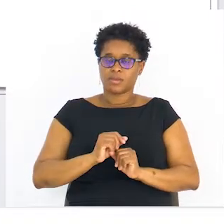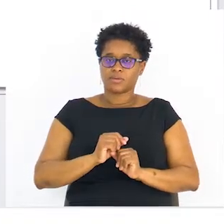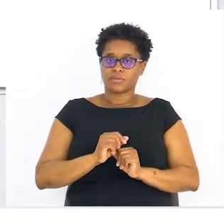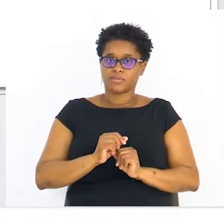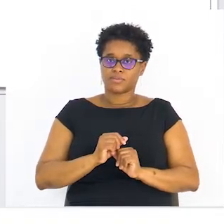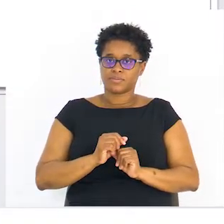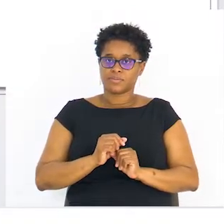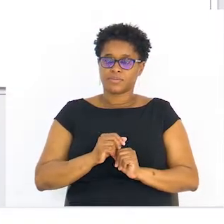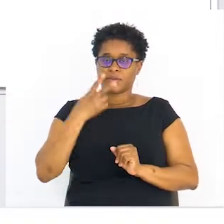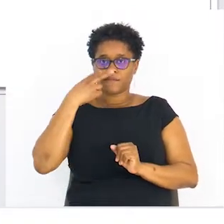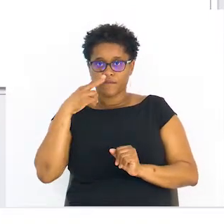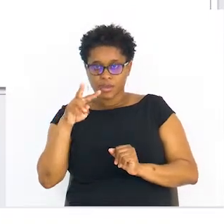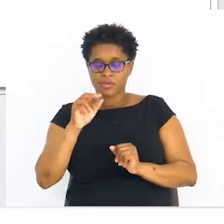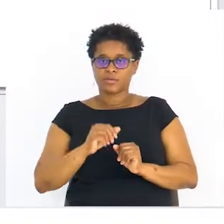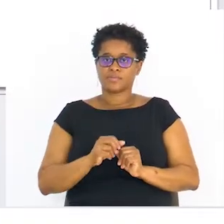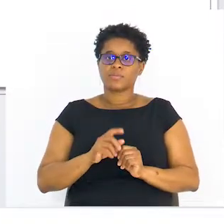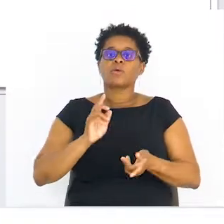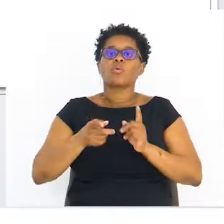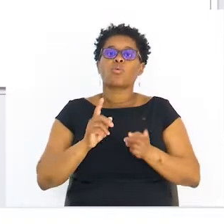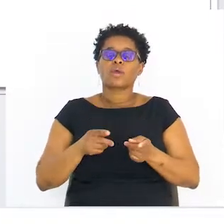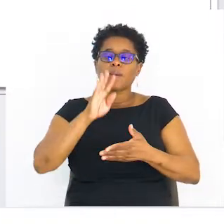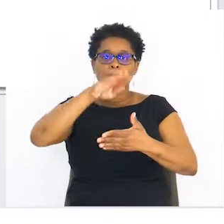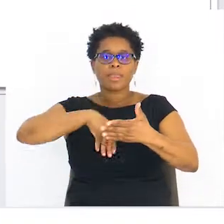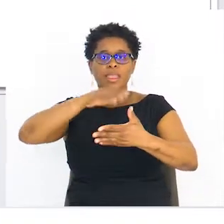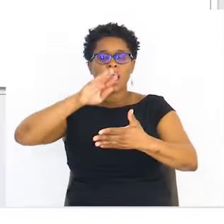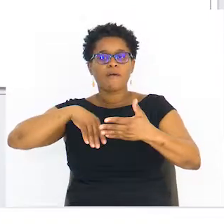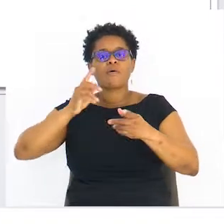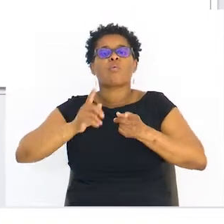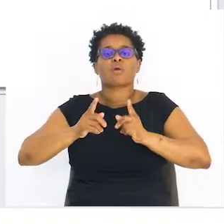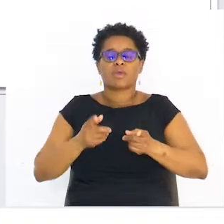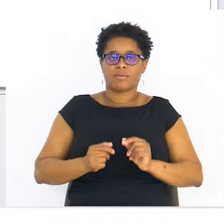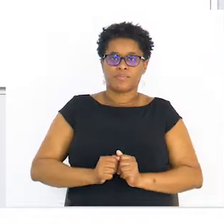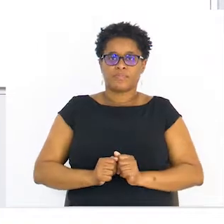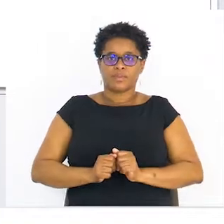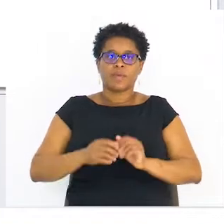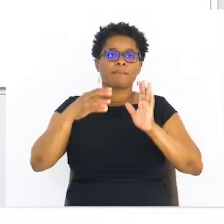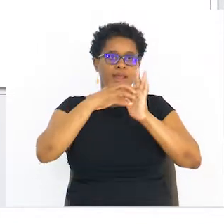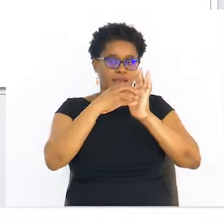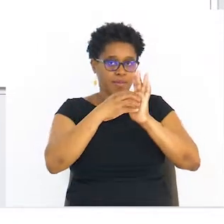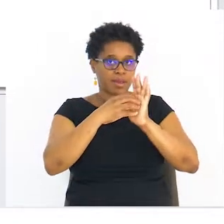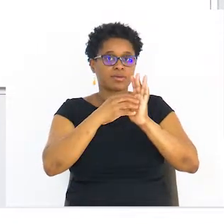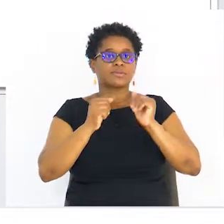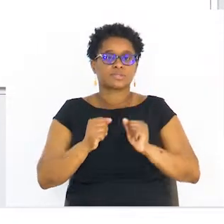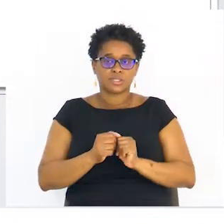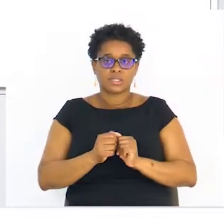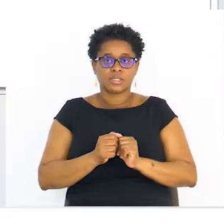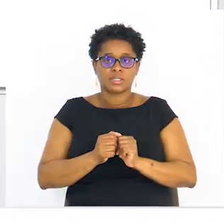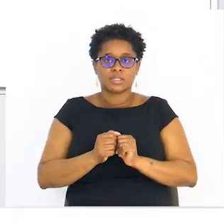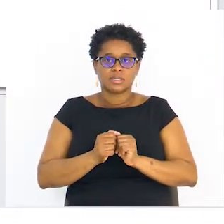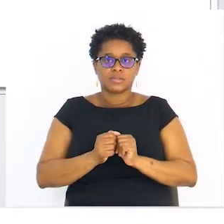Então, vejamos, o que é que pintavam? Pela imagem.